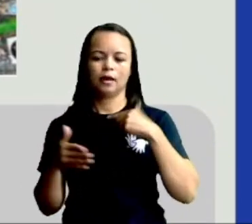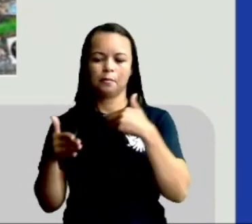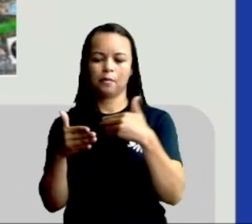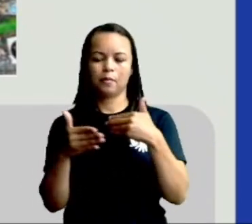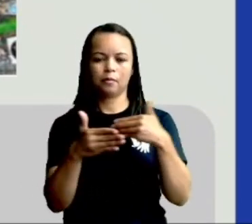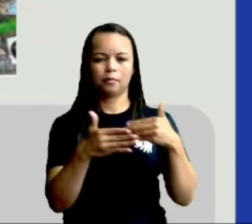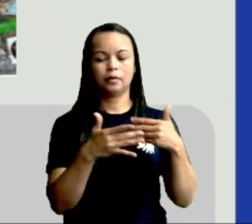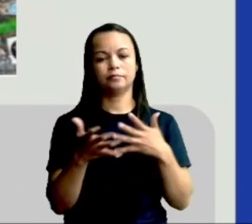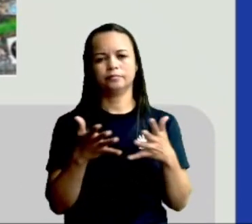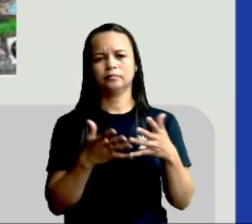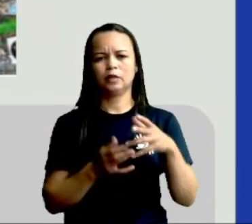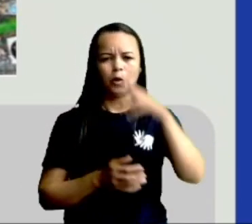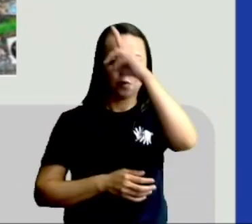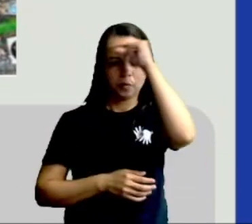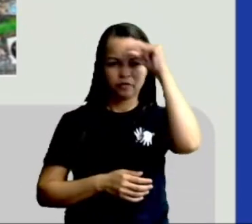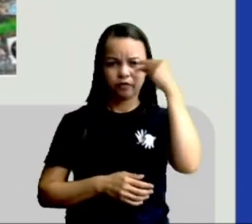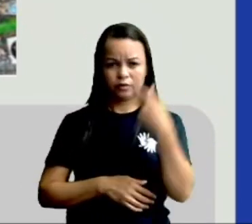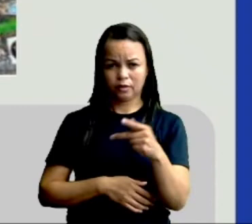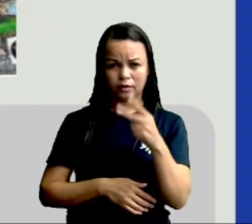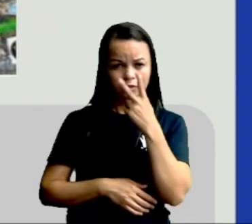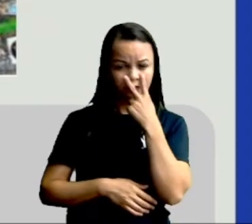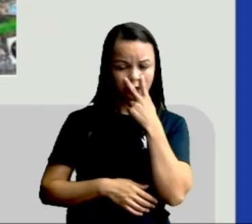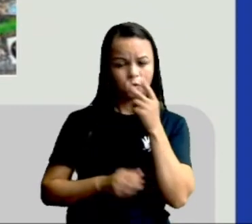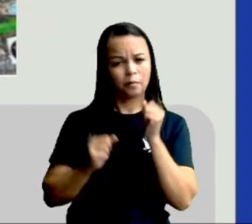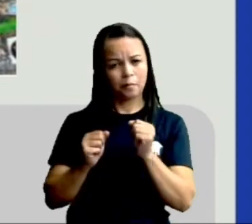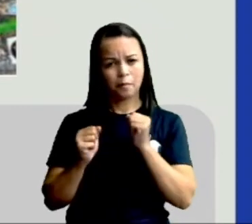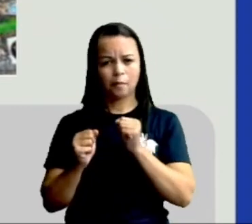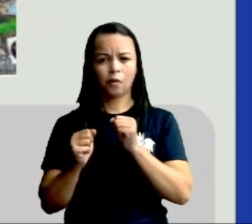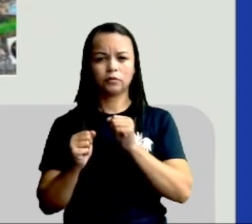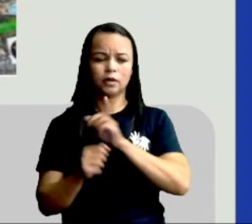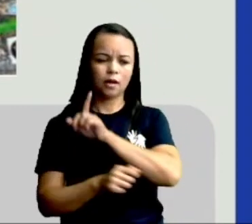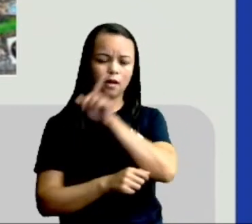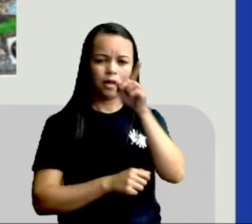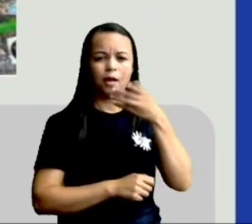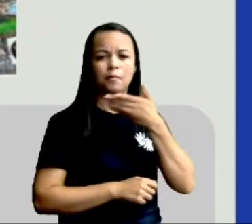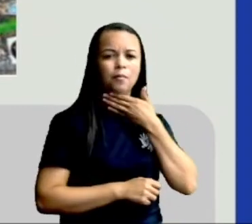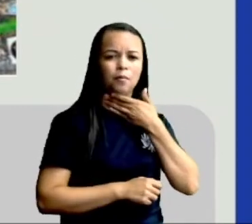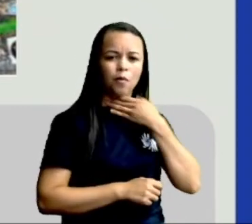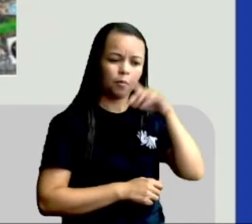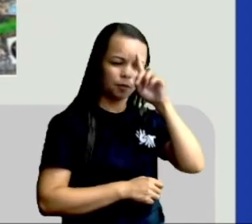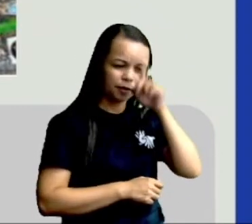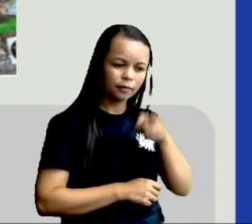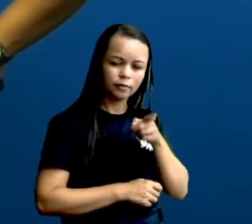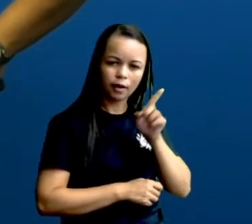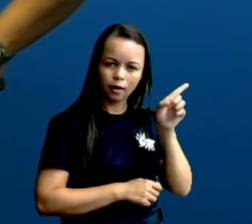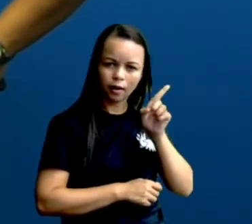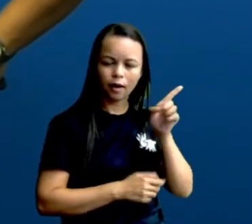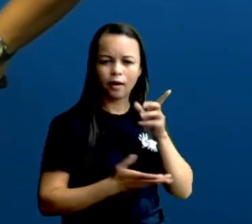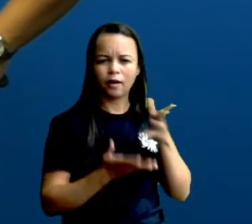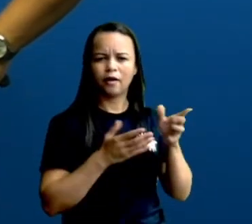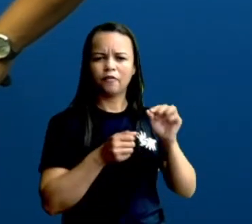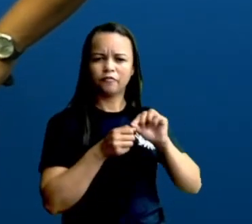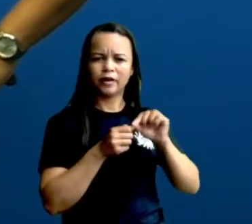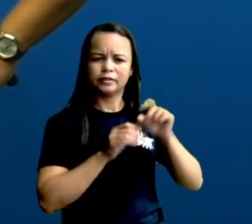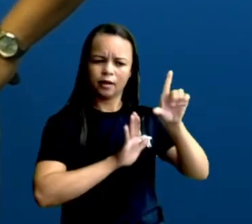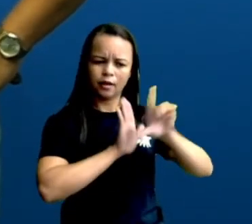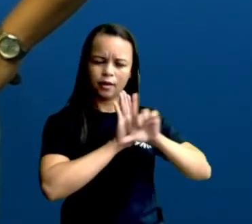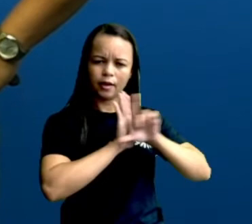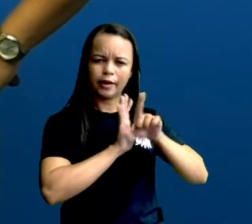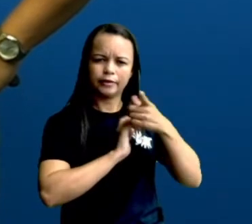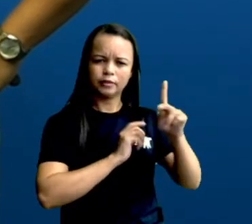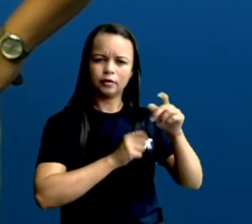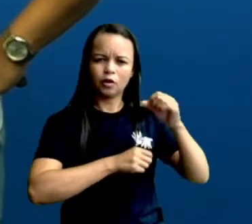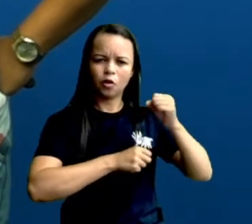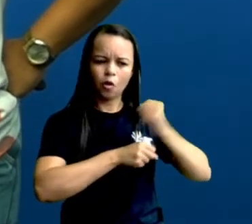ele é comandar o prefeito daqui de Vitória ele pode ir lá para Pombos mandar em bombas é fazer leis em